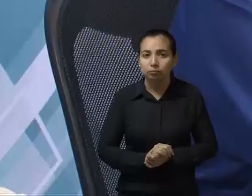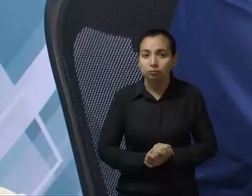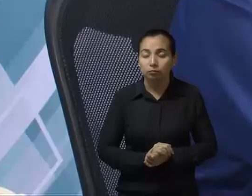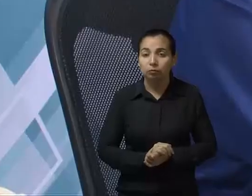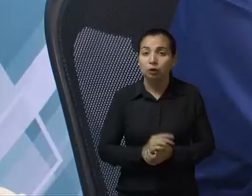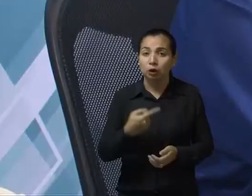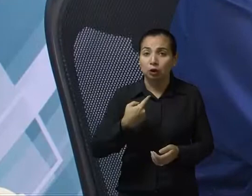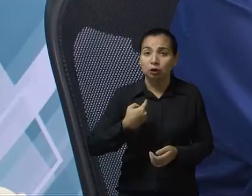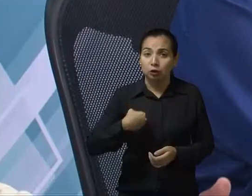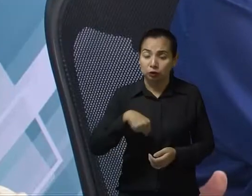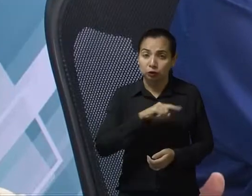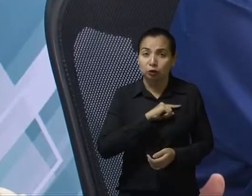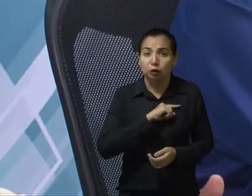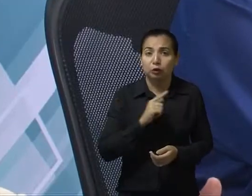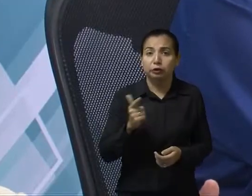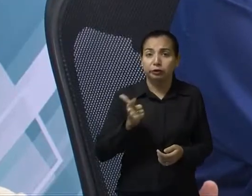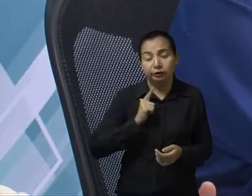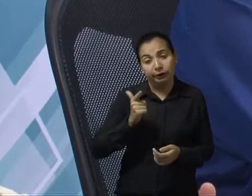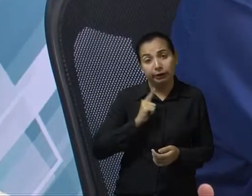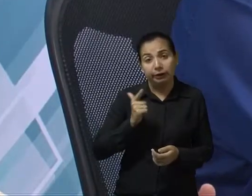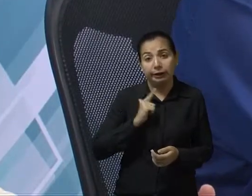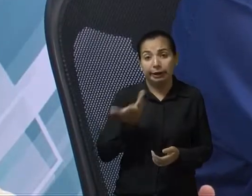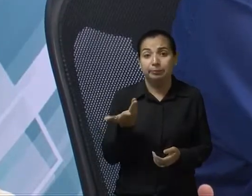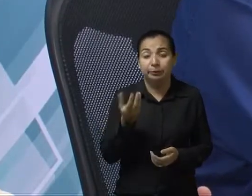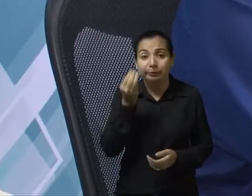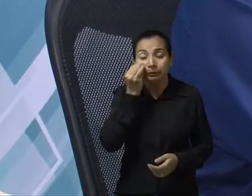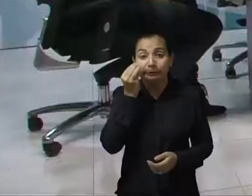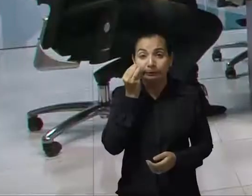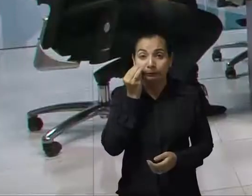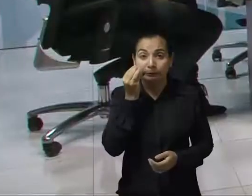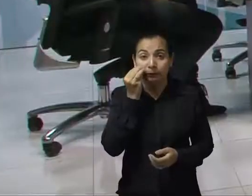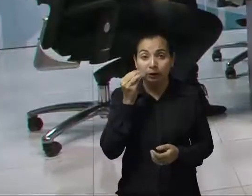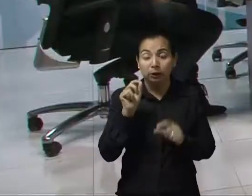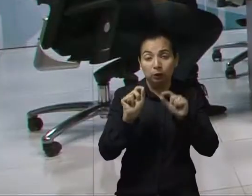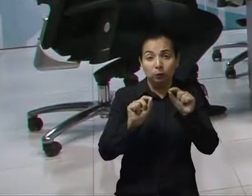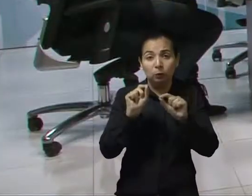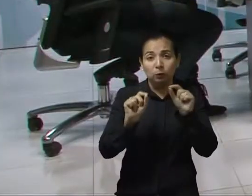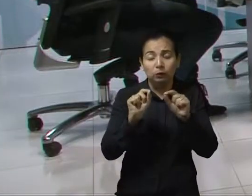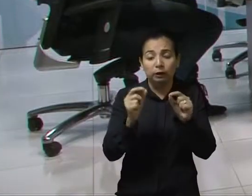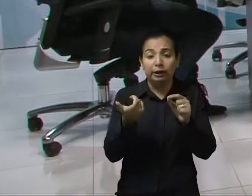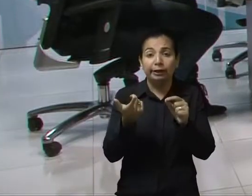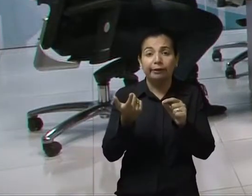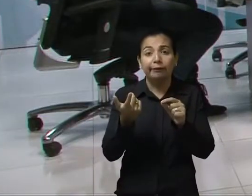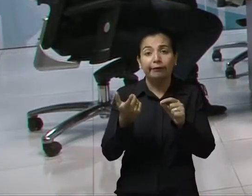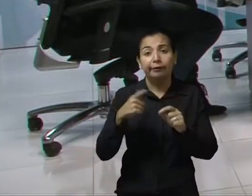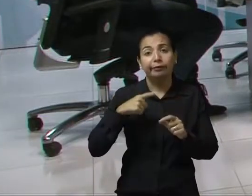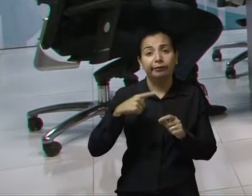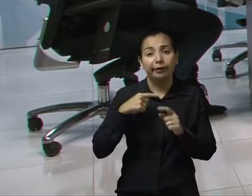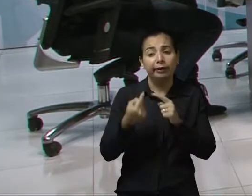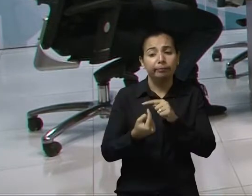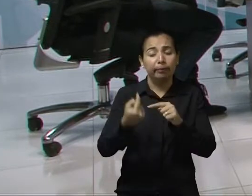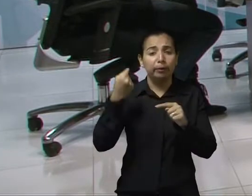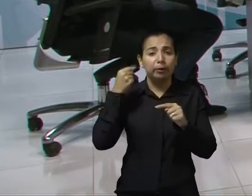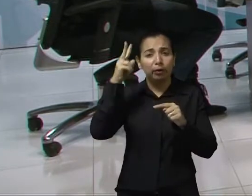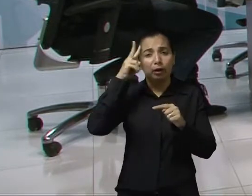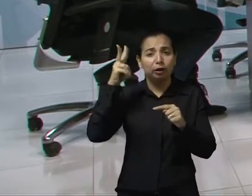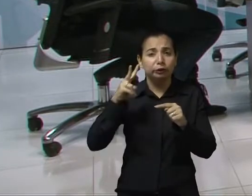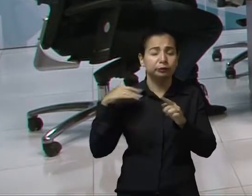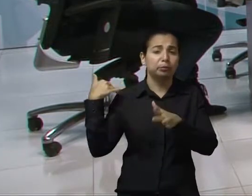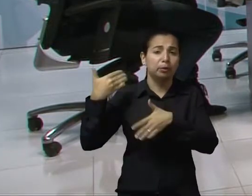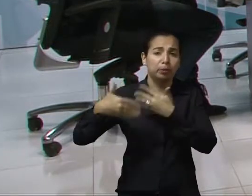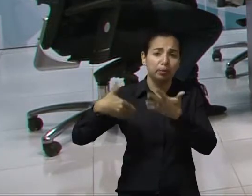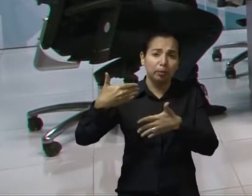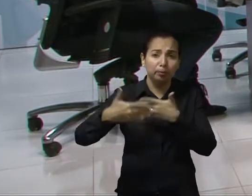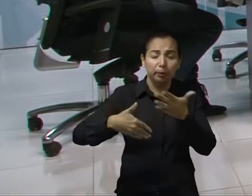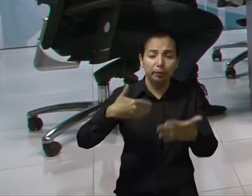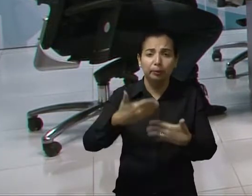não permanecemos numa postura de otimismo, talvez até pela própria história, né, do que se remete